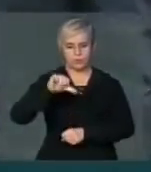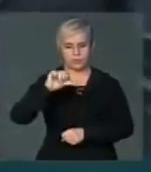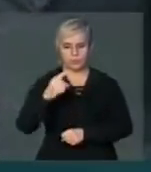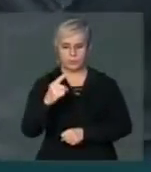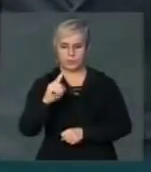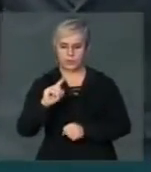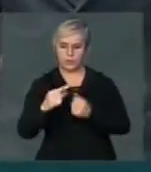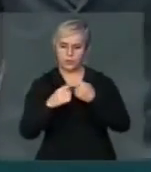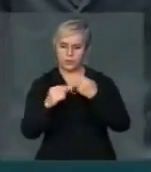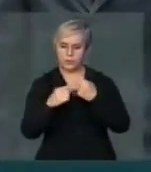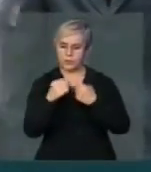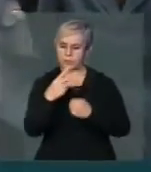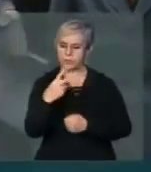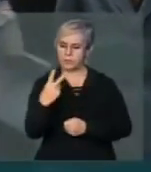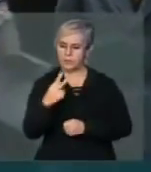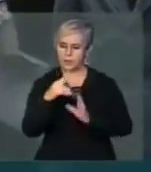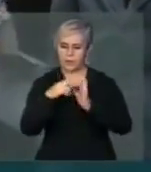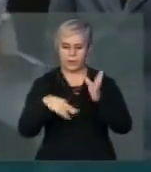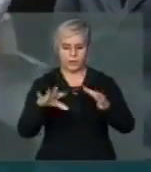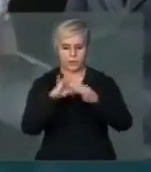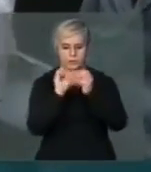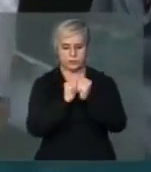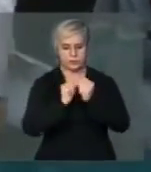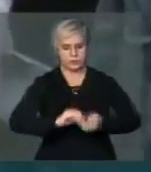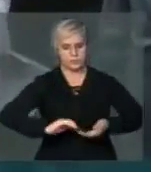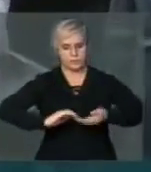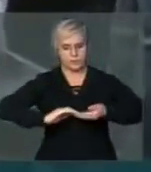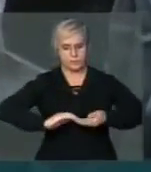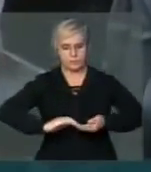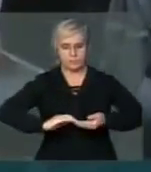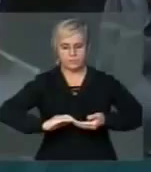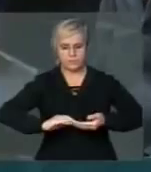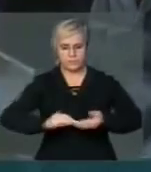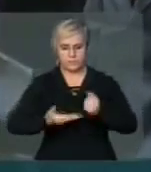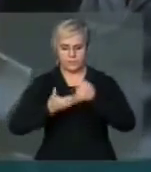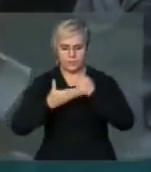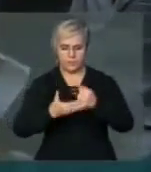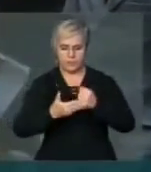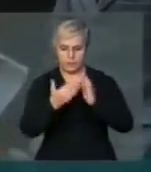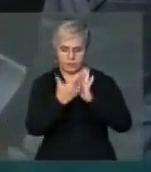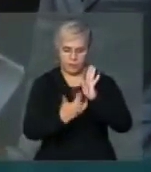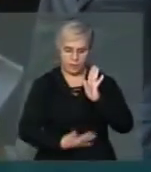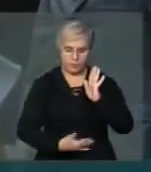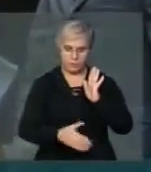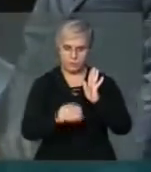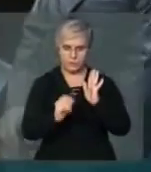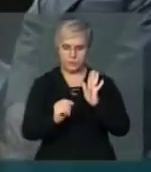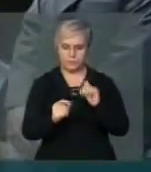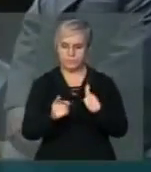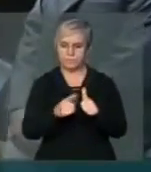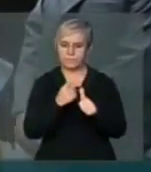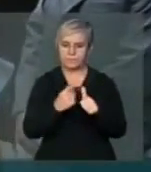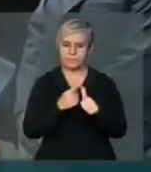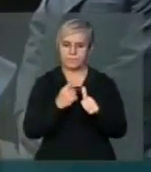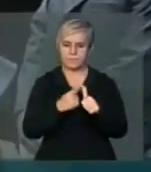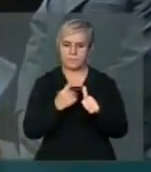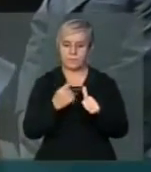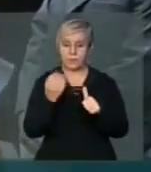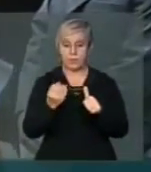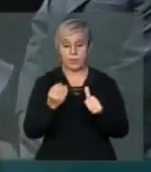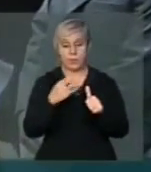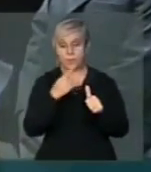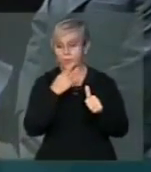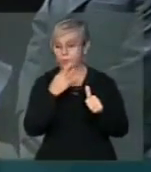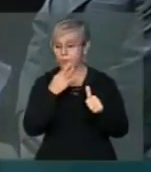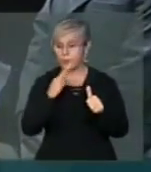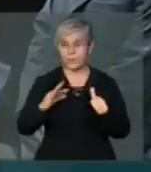ao artigo 32 do Regimento Comum do Congresso Nacional, nos termos a seguir expostos. Primeiro, como é do conhecimento